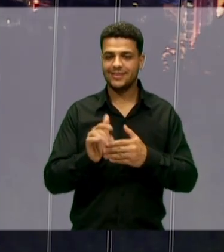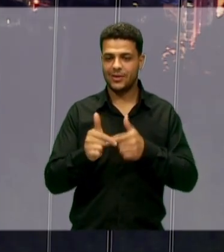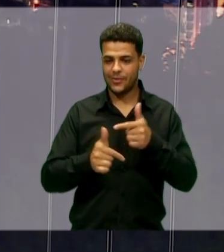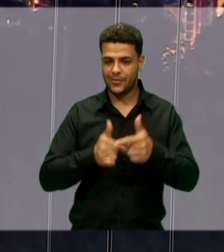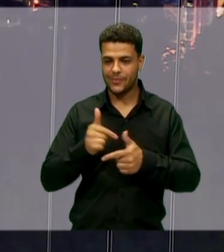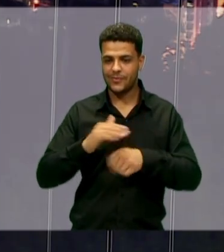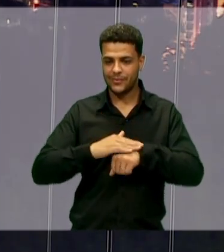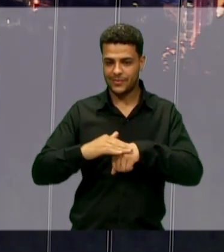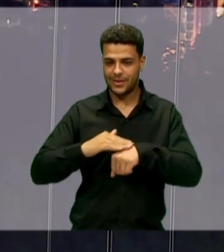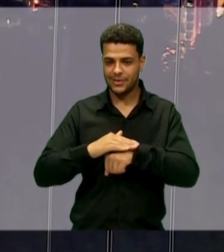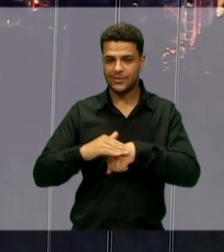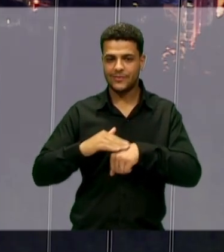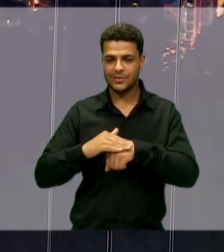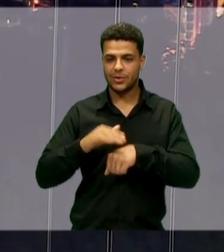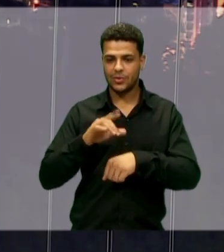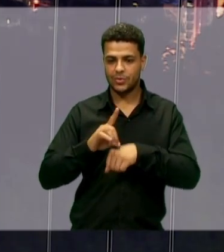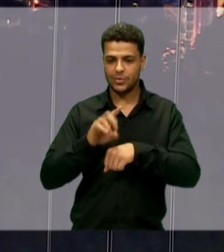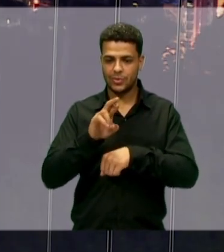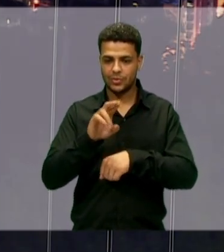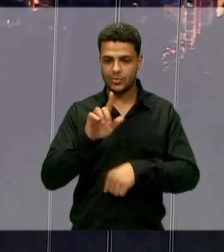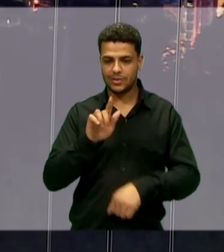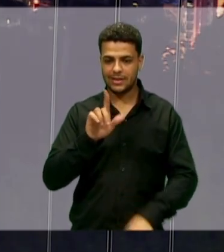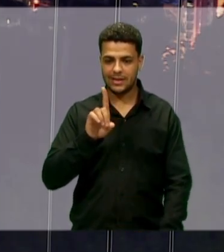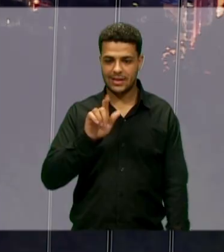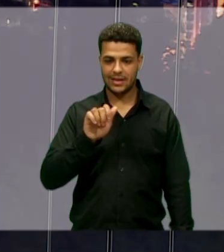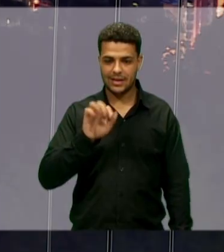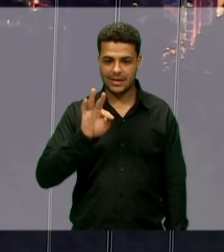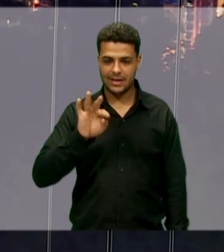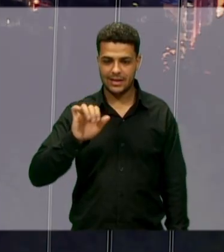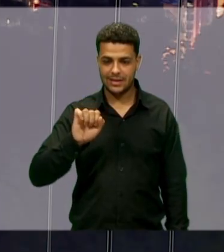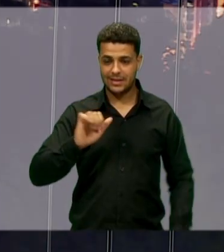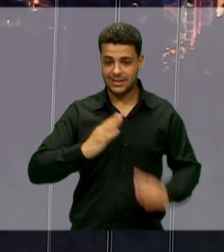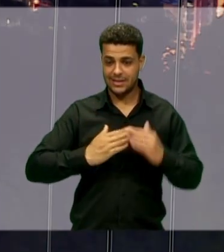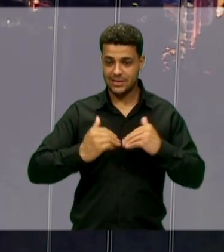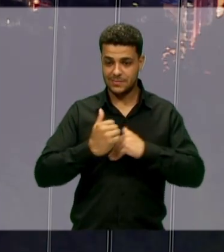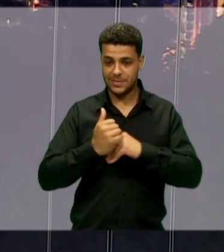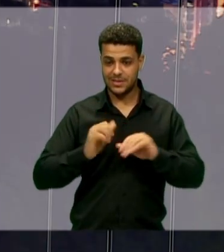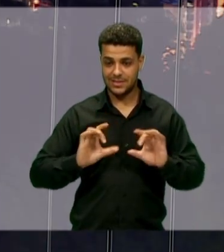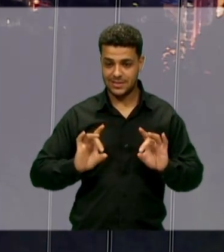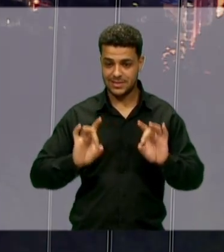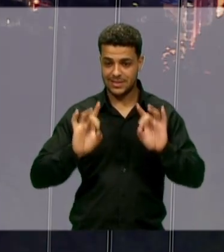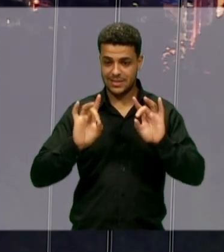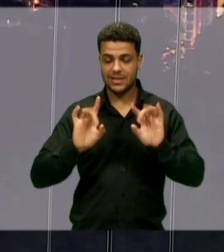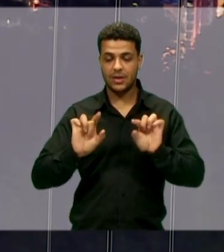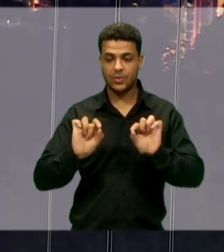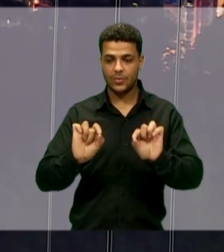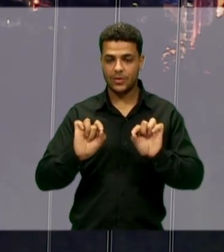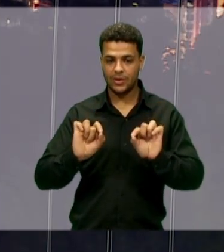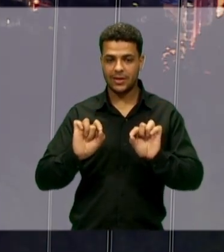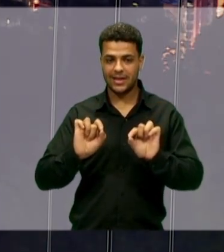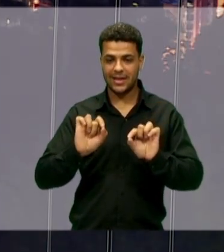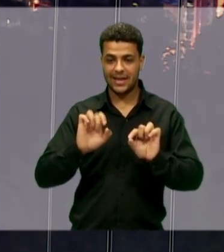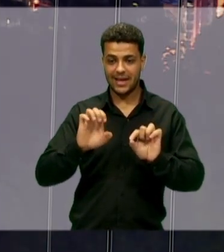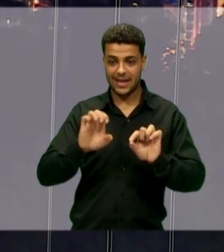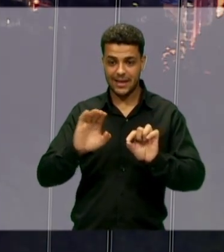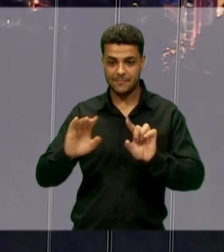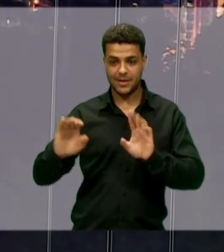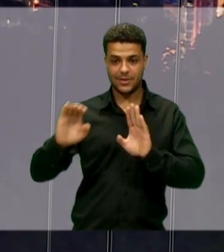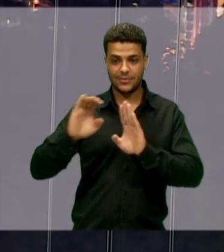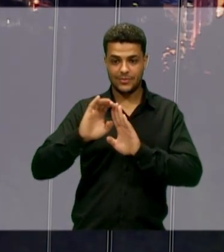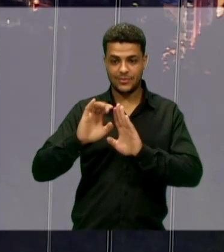com o Dr. Daniel Ogata, que é especialista, né? Especialista com E